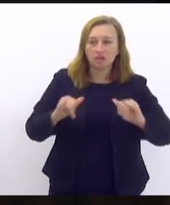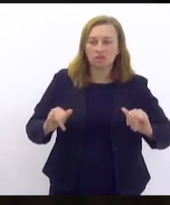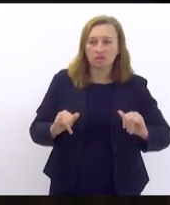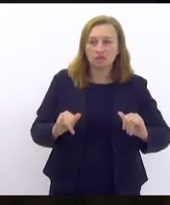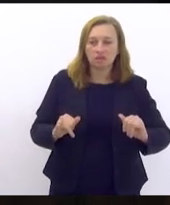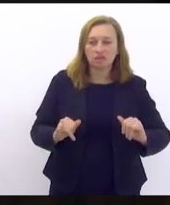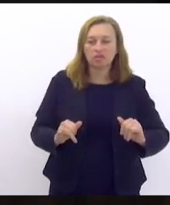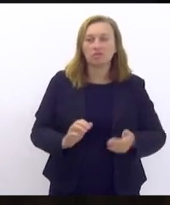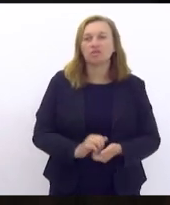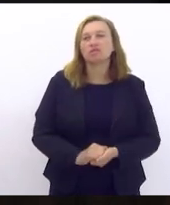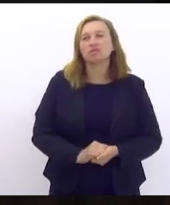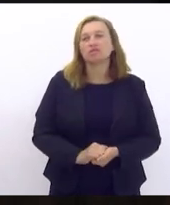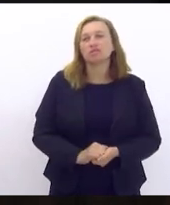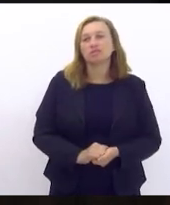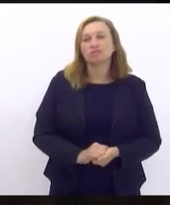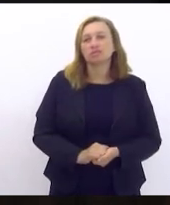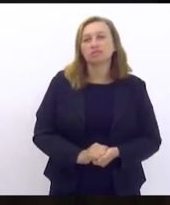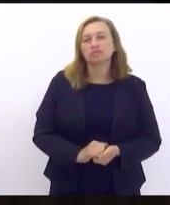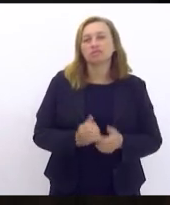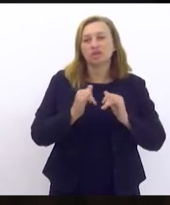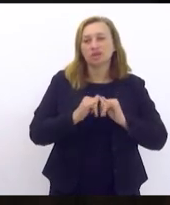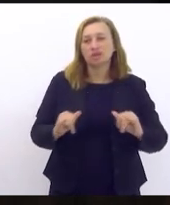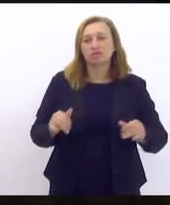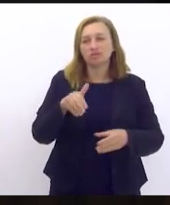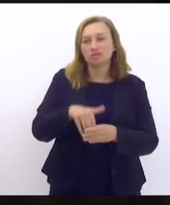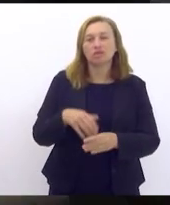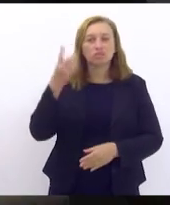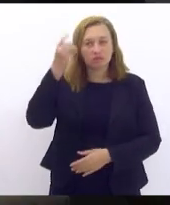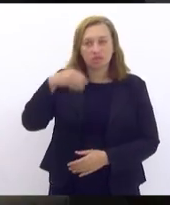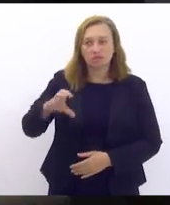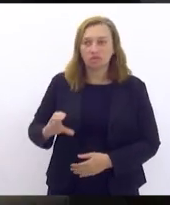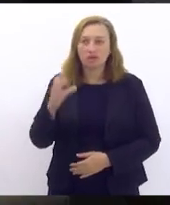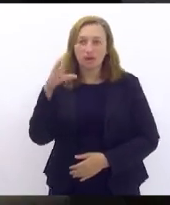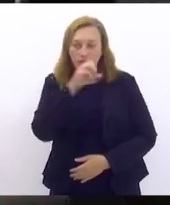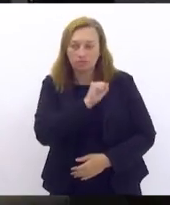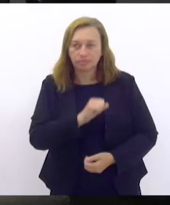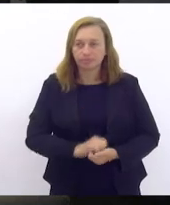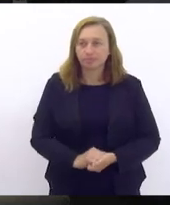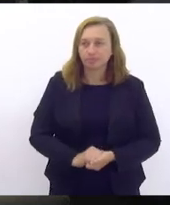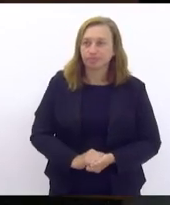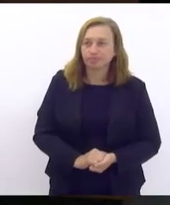Para a declaração, rapidinho. Para declaração de voto, o deputado Carlos Mink. Muito rapidinho.